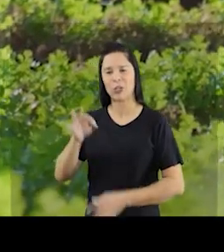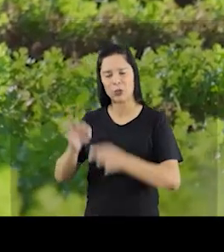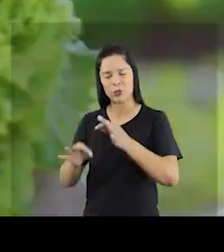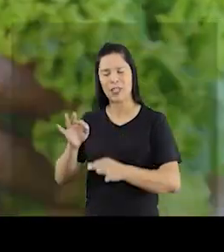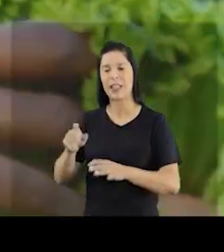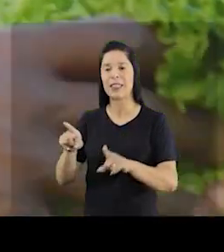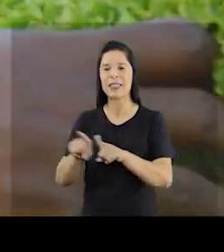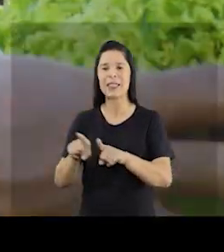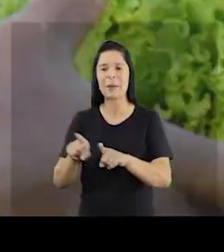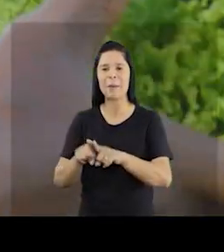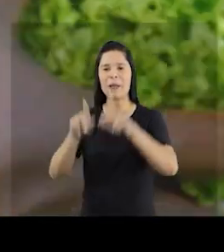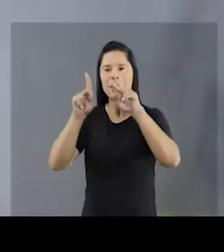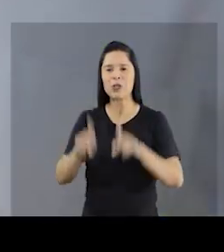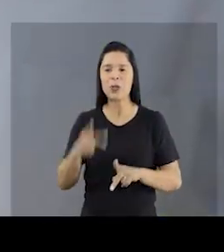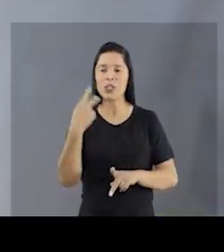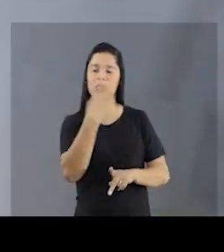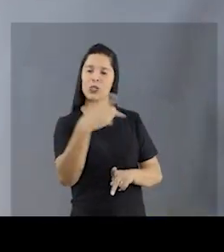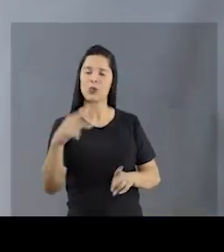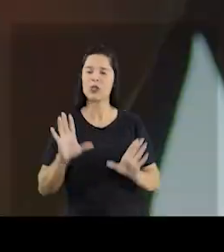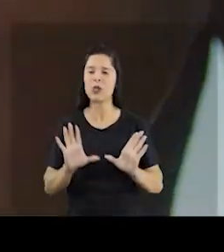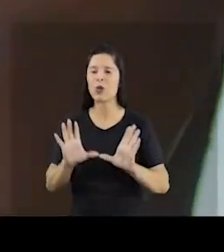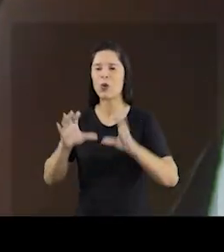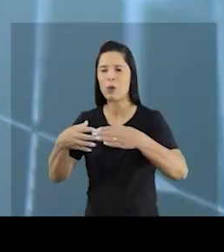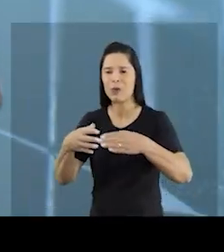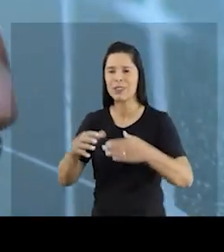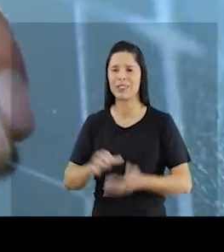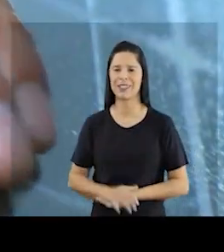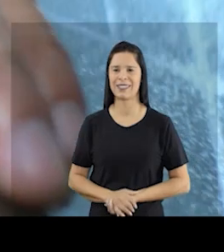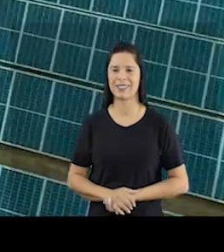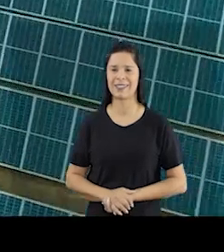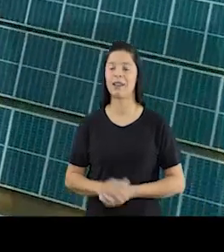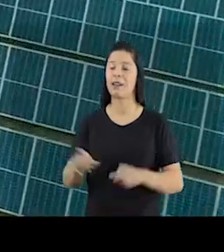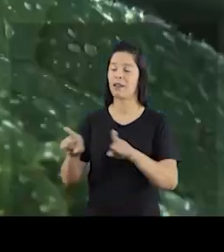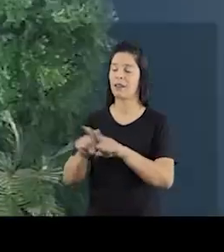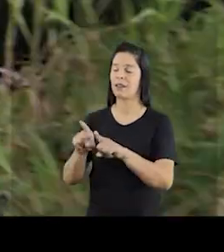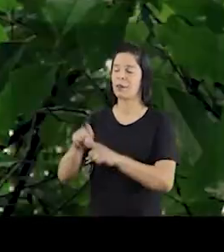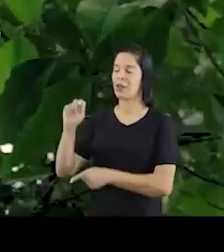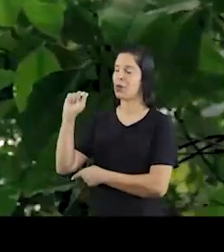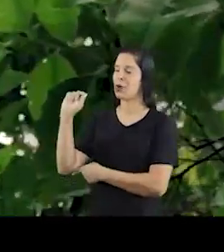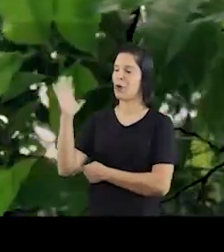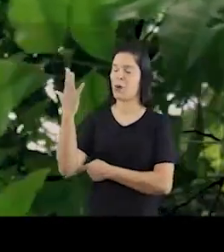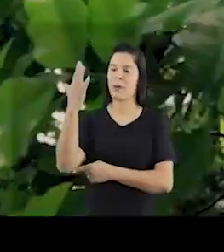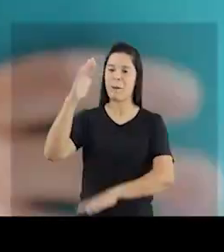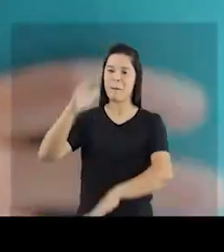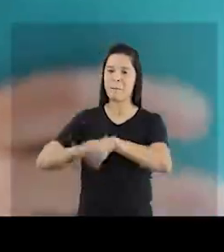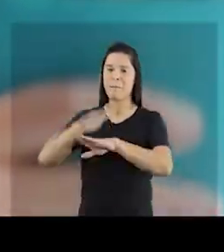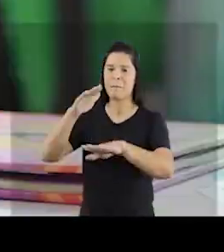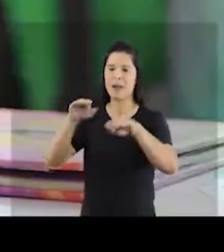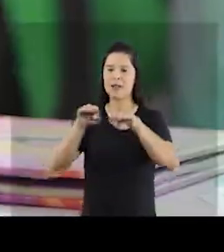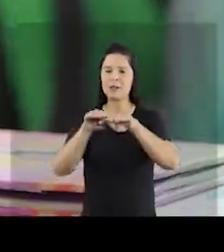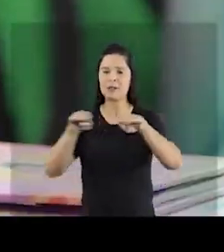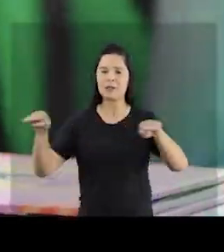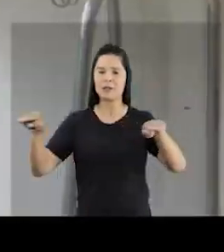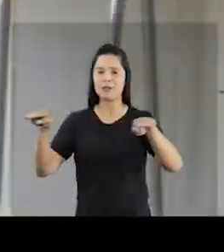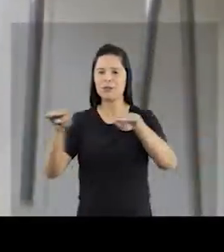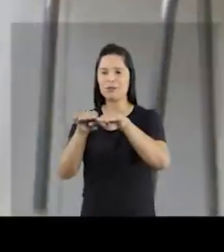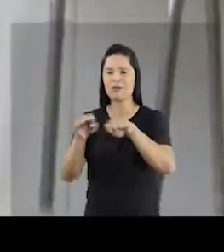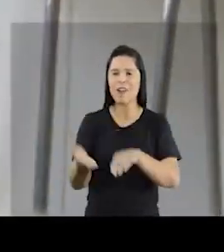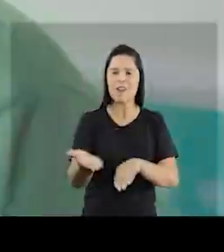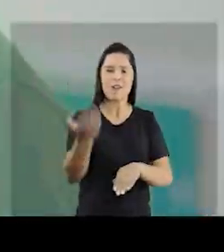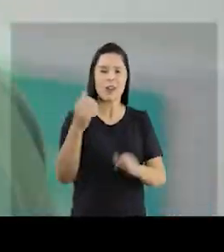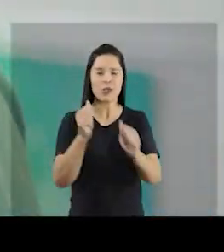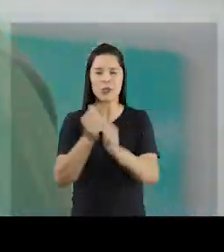Com as pessoas e suas comunidades. E com um meio ambiente mais equilibrado. Vem com a